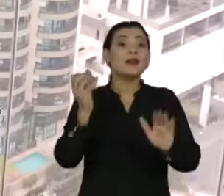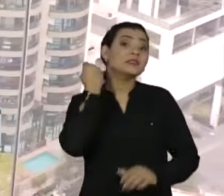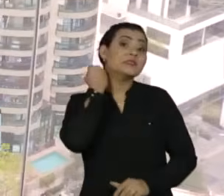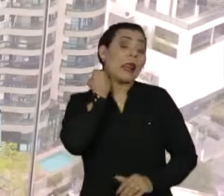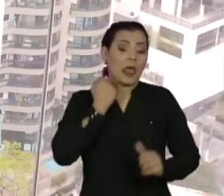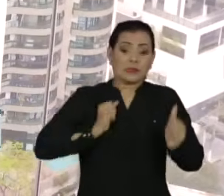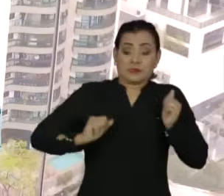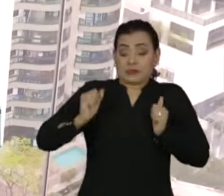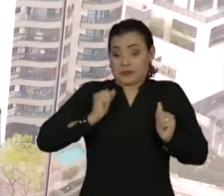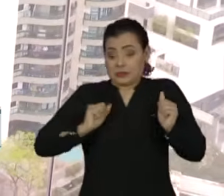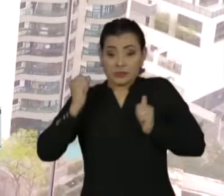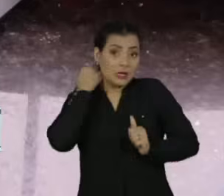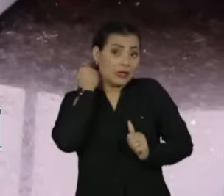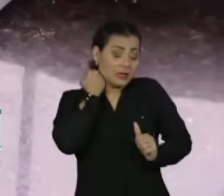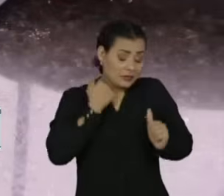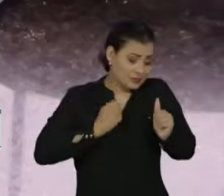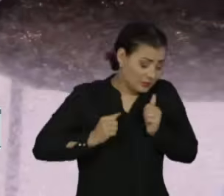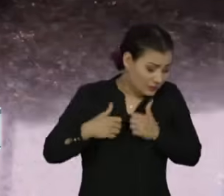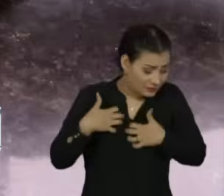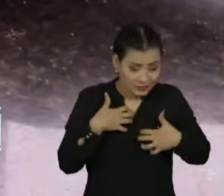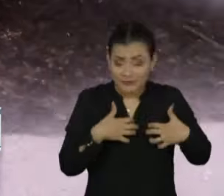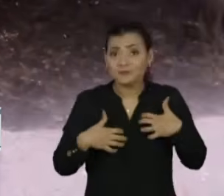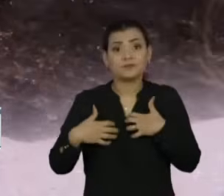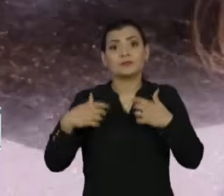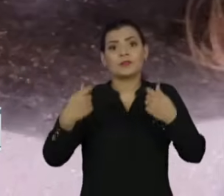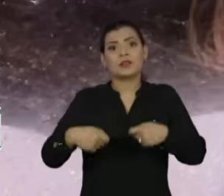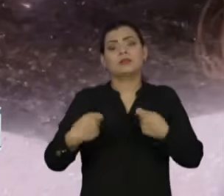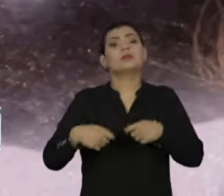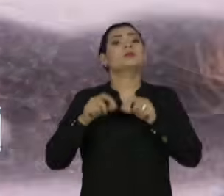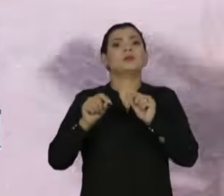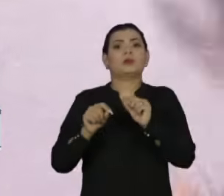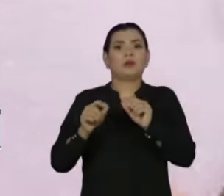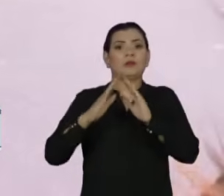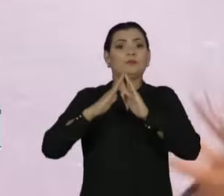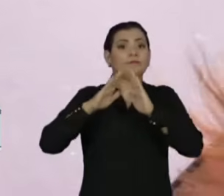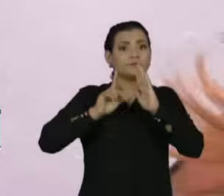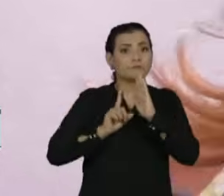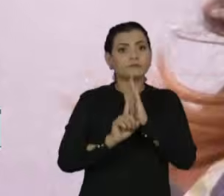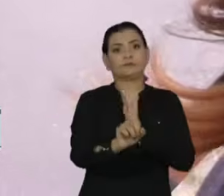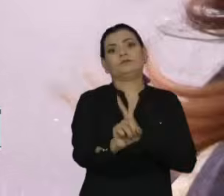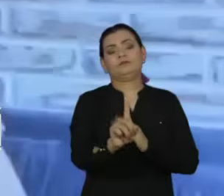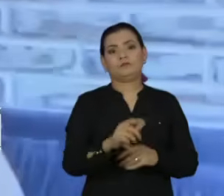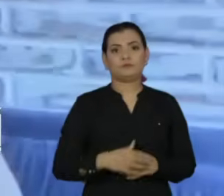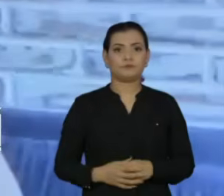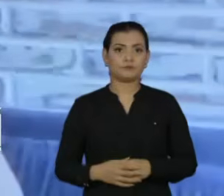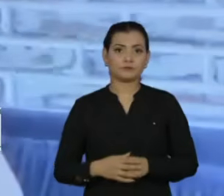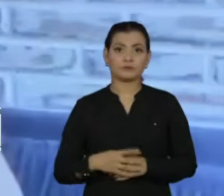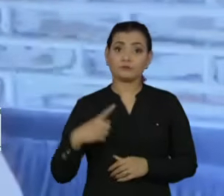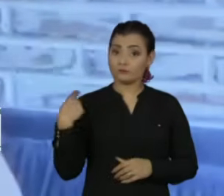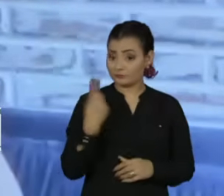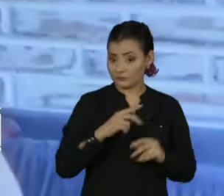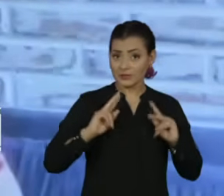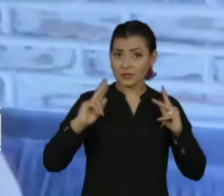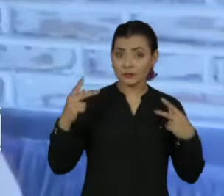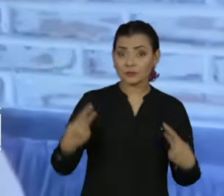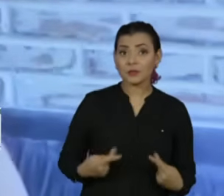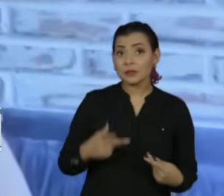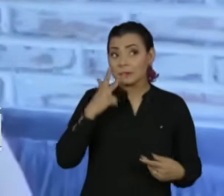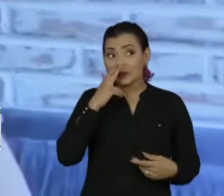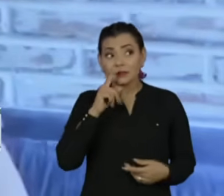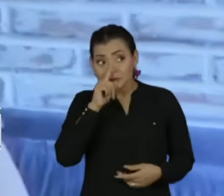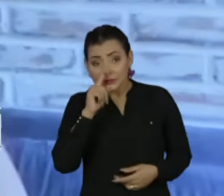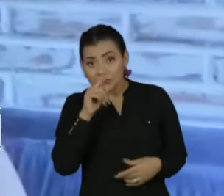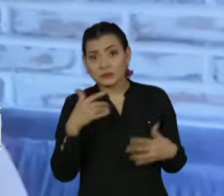causa dificuldades emocionais àqueles que precisam suspender o isolamento. O ser humano, quando se sente de alguma forma ameaçado, tem